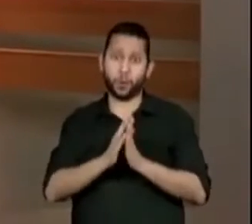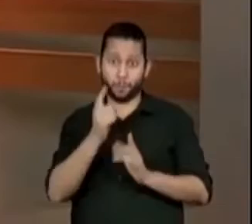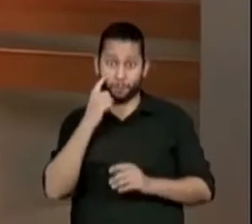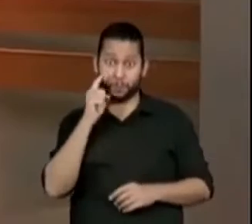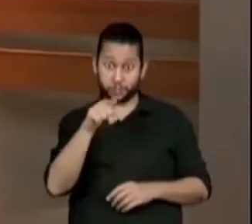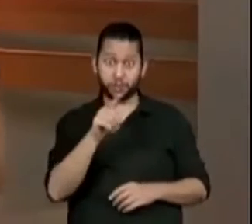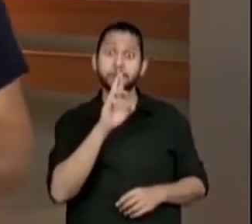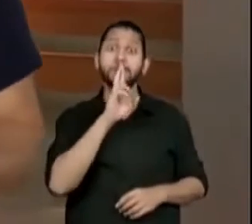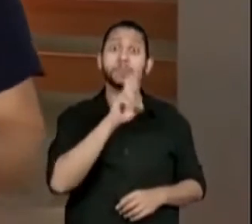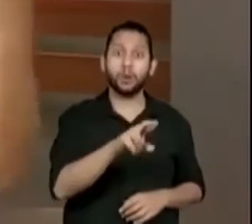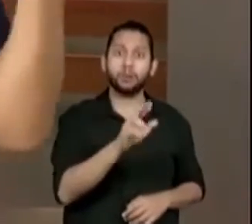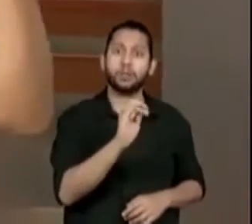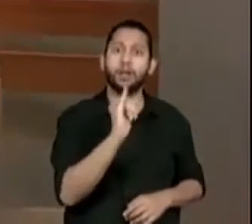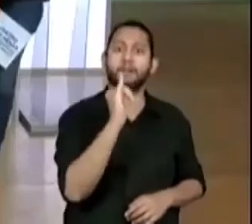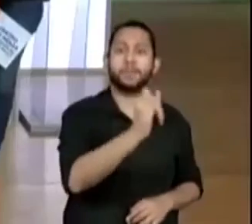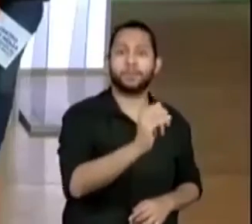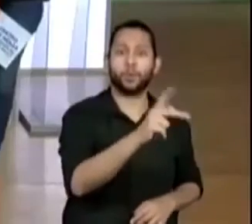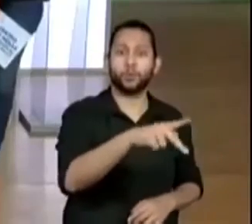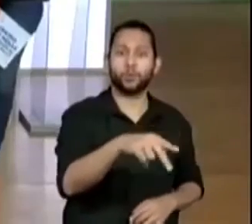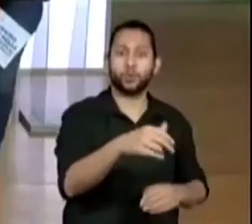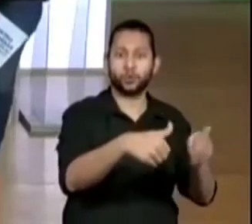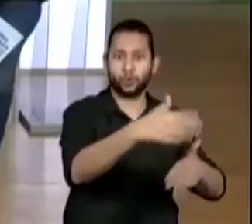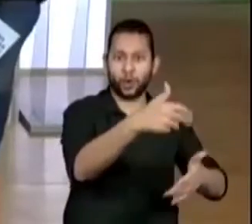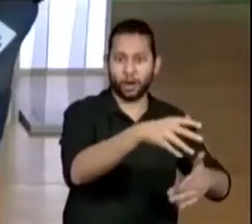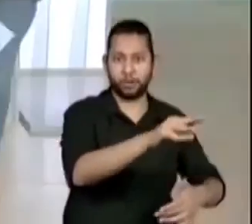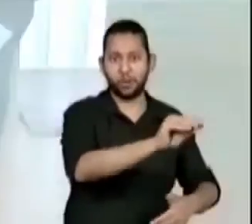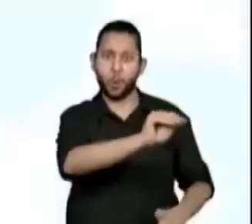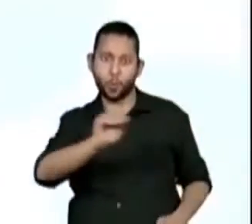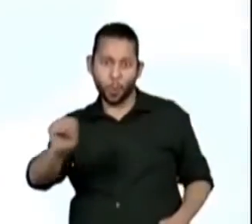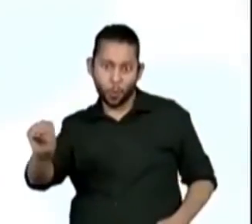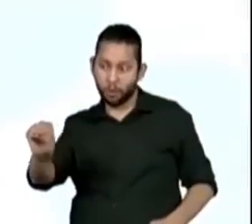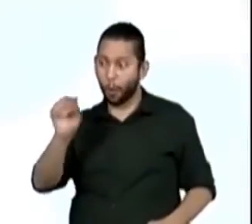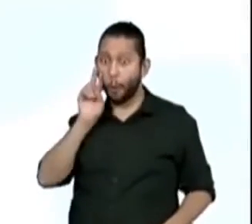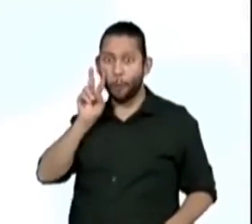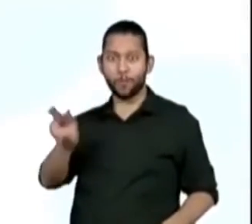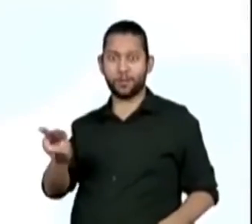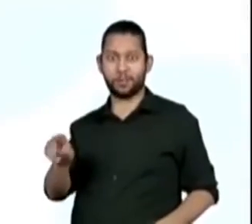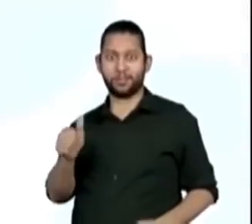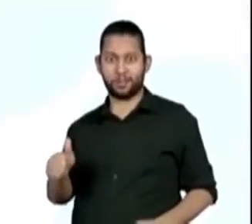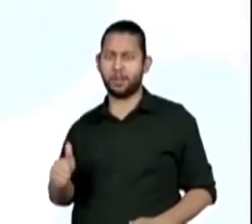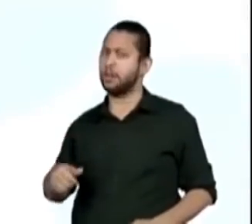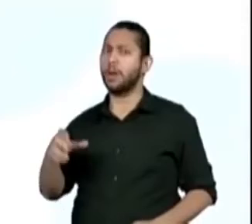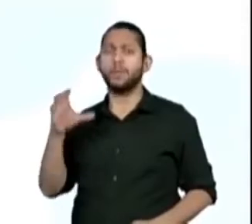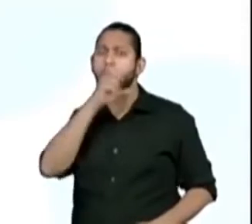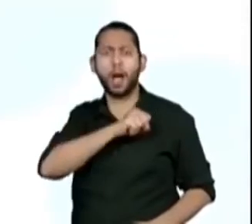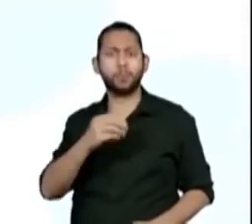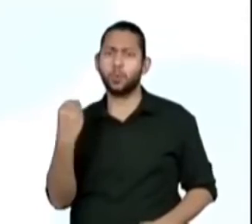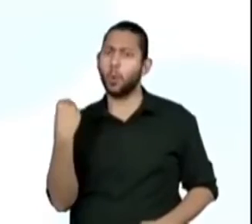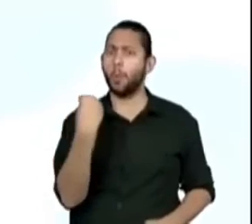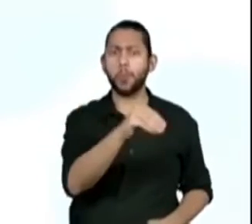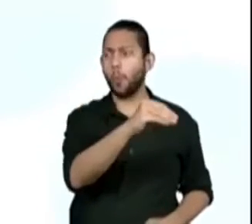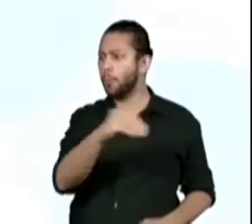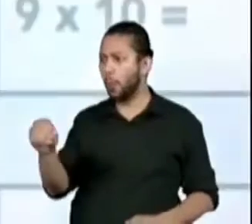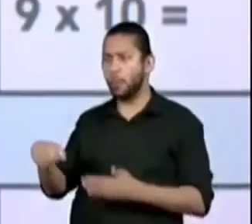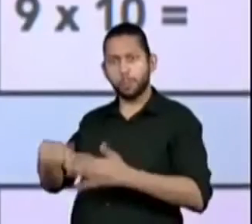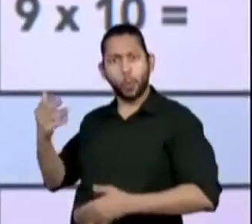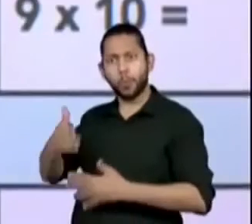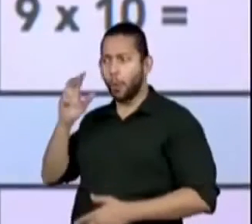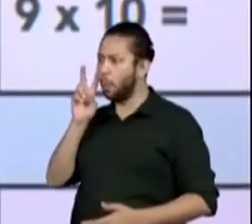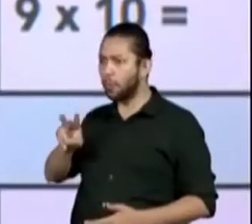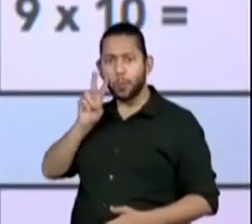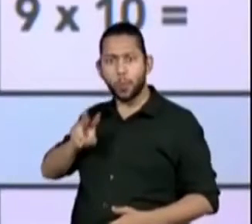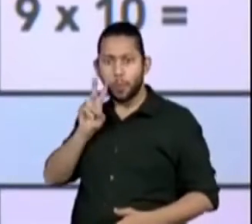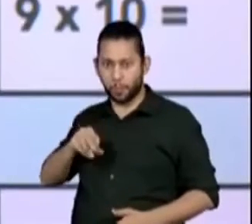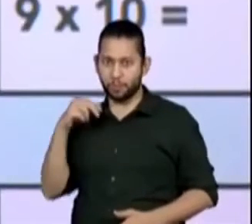tá? E aí, ele manda aqui pra gente. Bora lá fazer? Vamos? Ó, eu quero o chat mais rápido do Oeste aí, hein? Bora